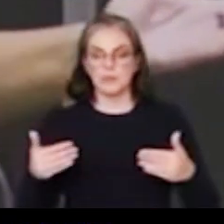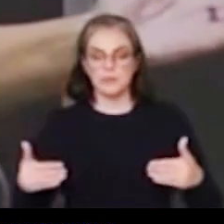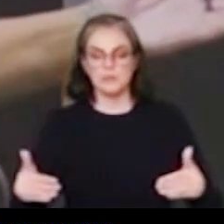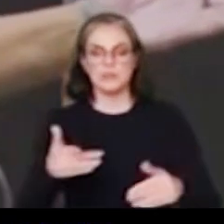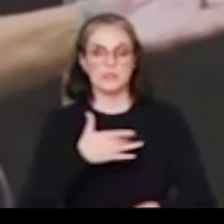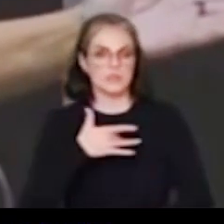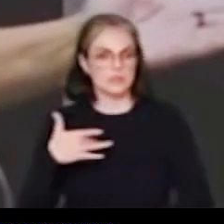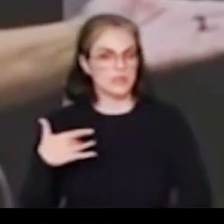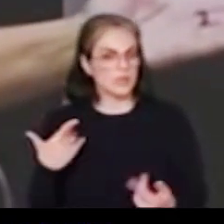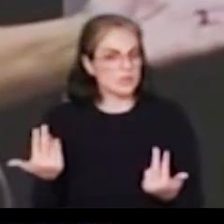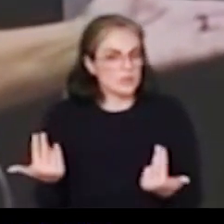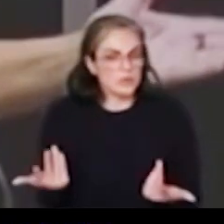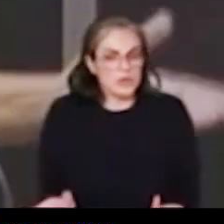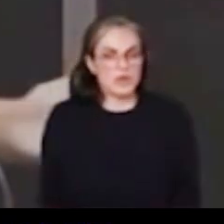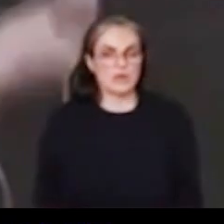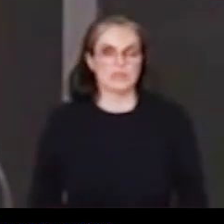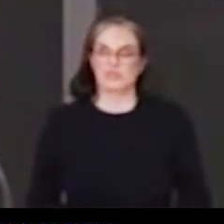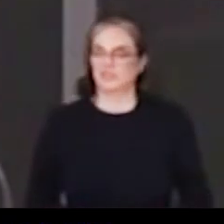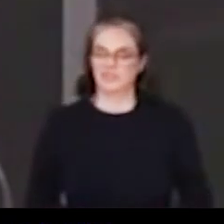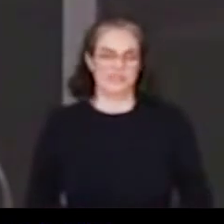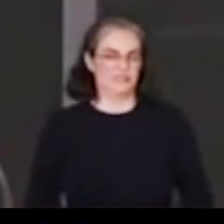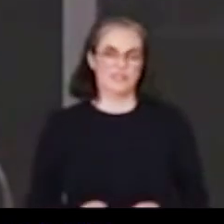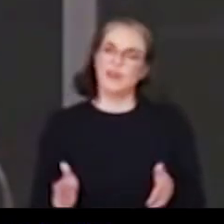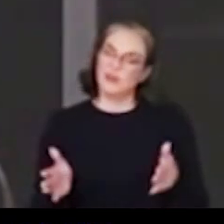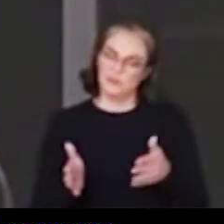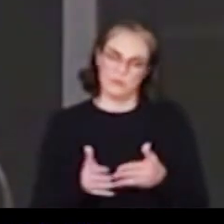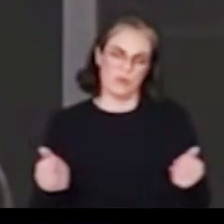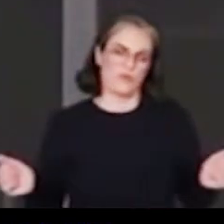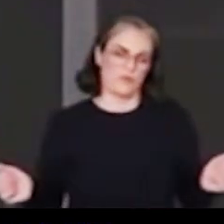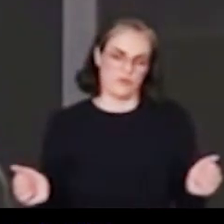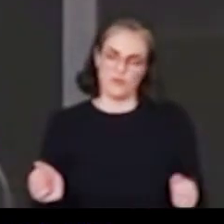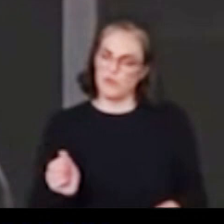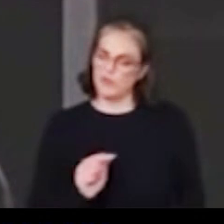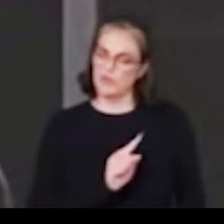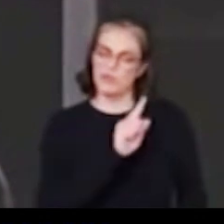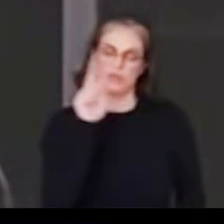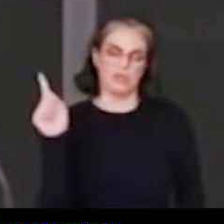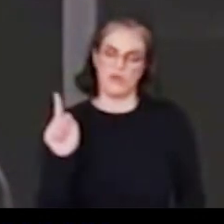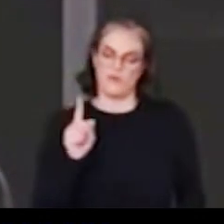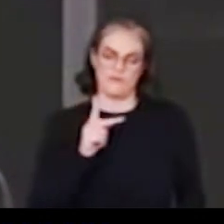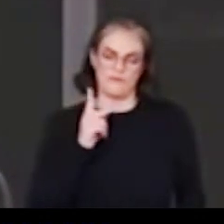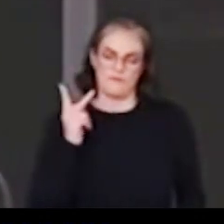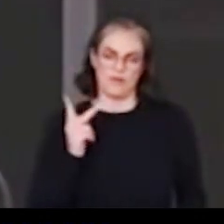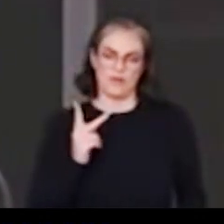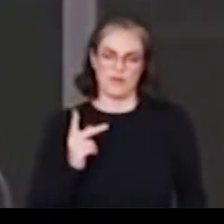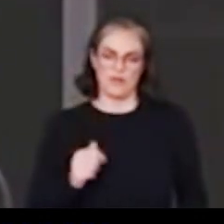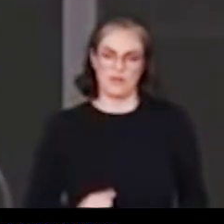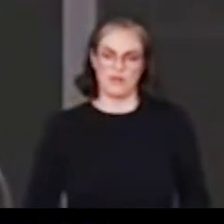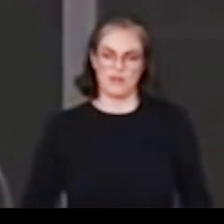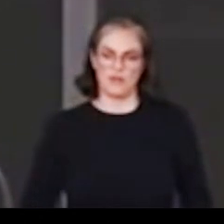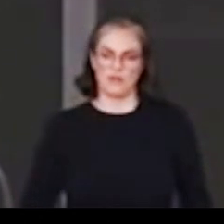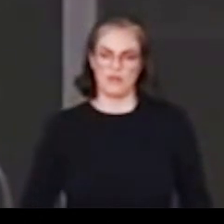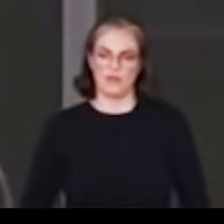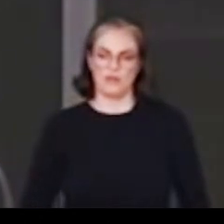não me venham aqui tentar dizer que Jair Bolsonaro...